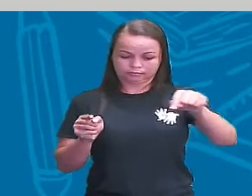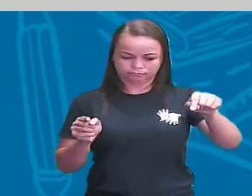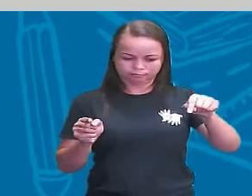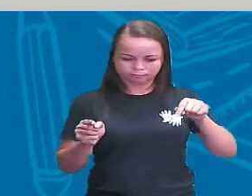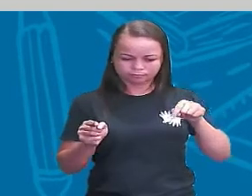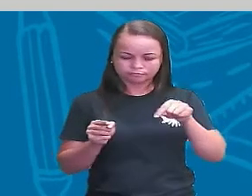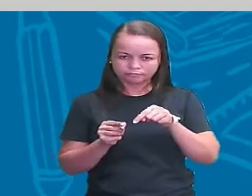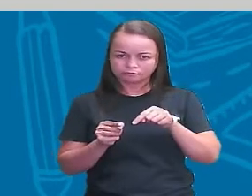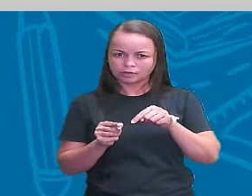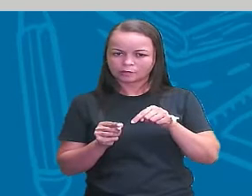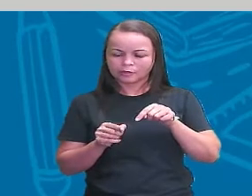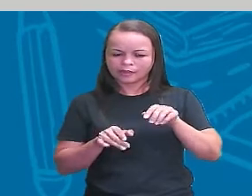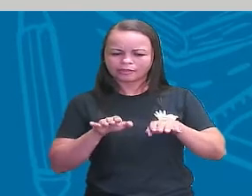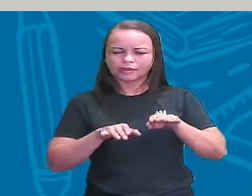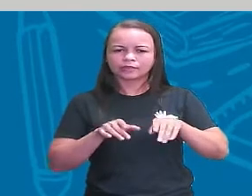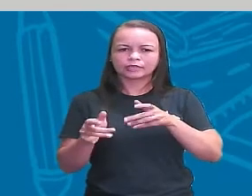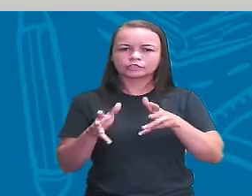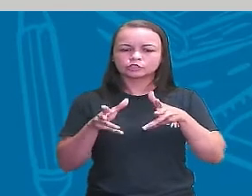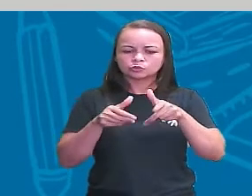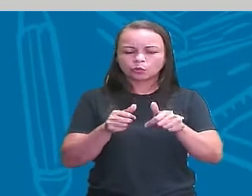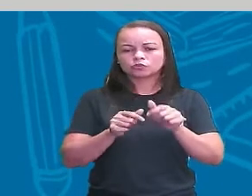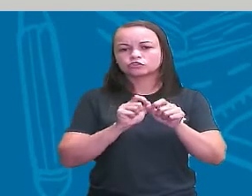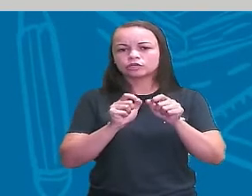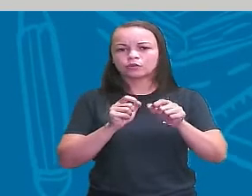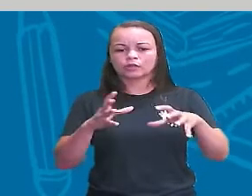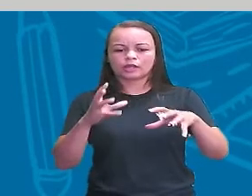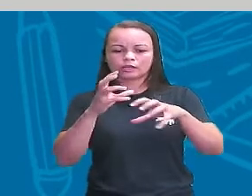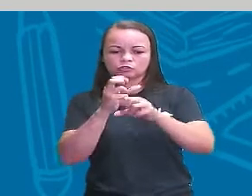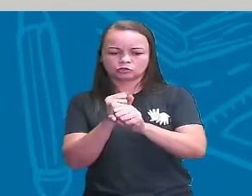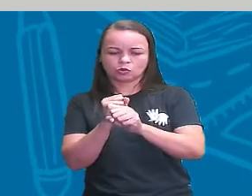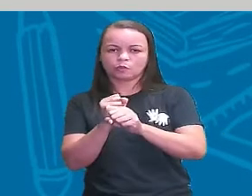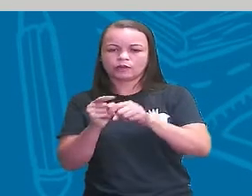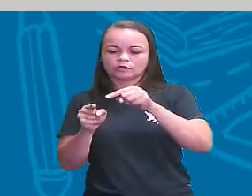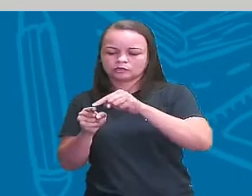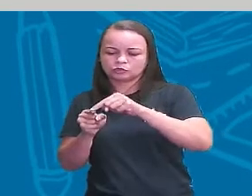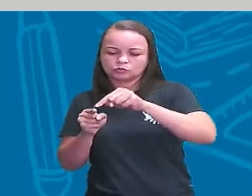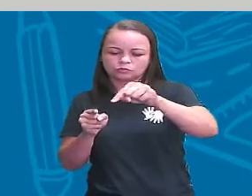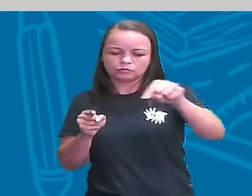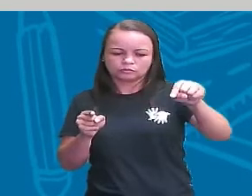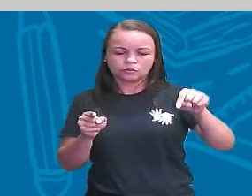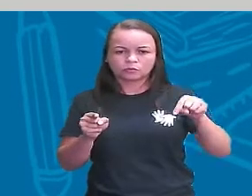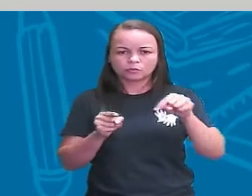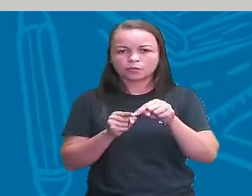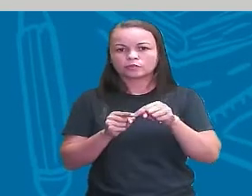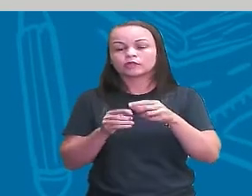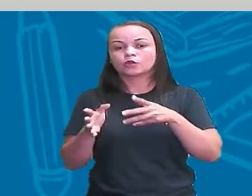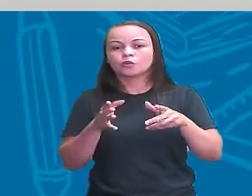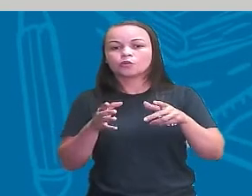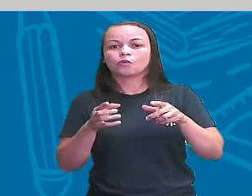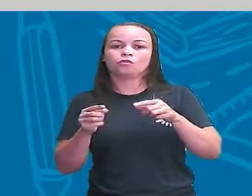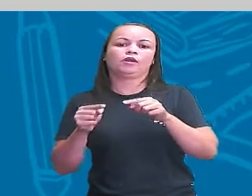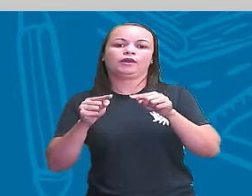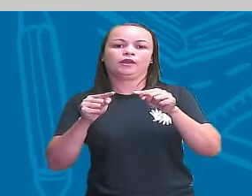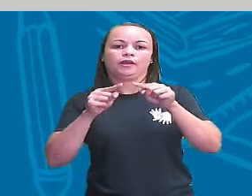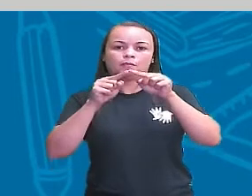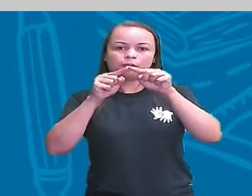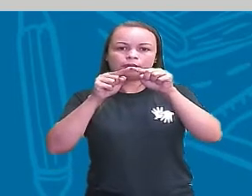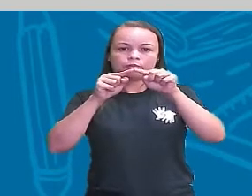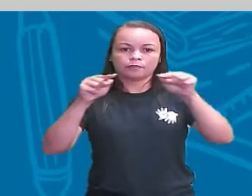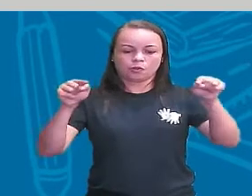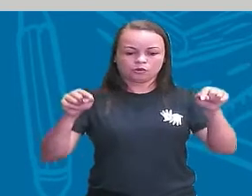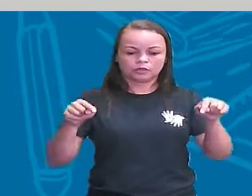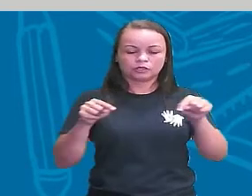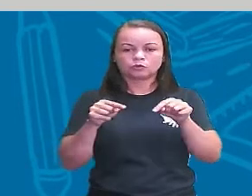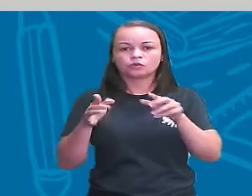figura geométrica e pode ser obtido pela soma dos lados de um polígono ou, no caso dos círculos, por meio de uma